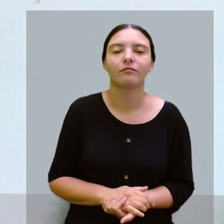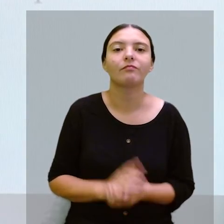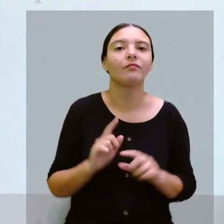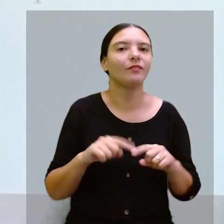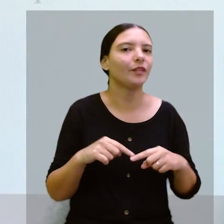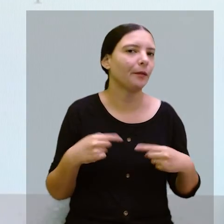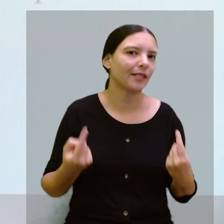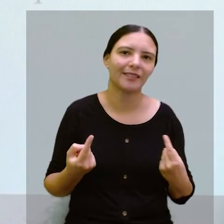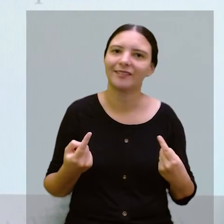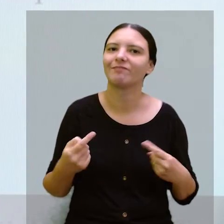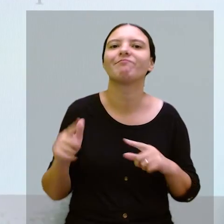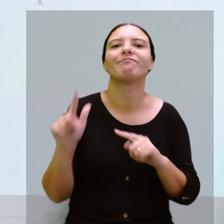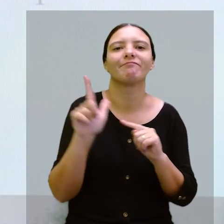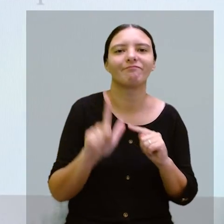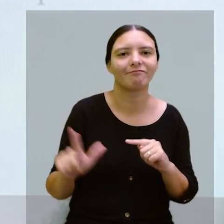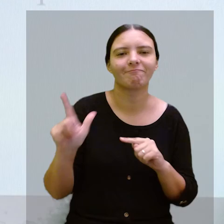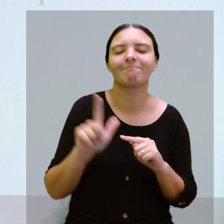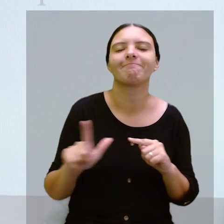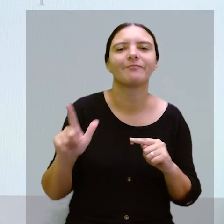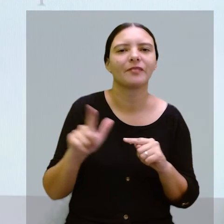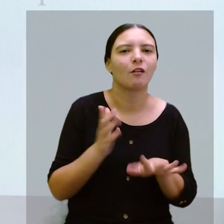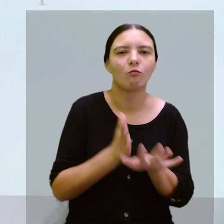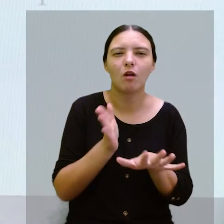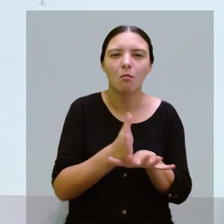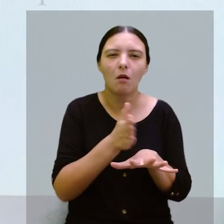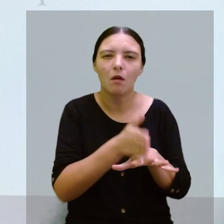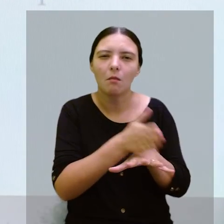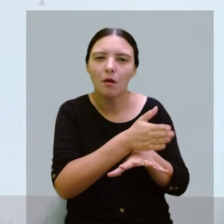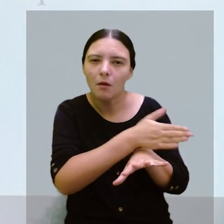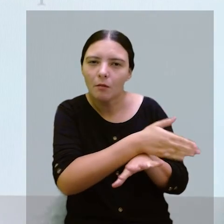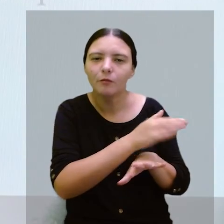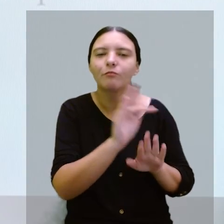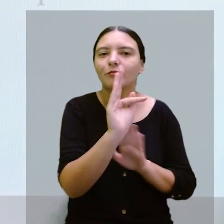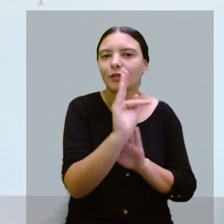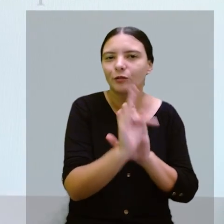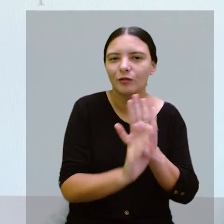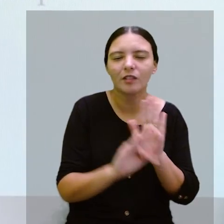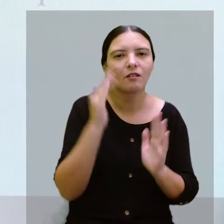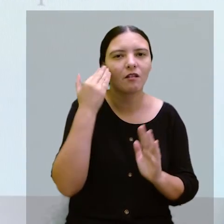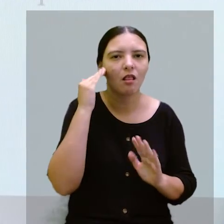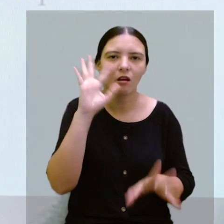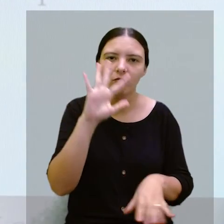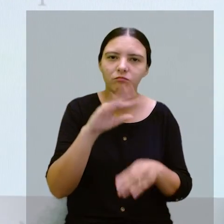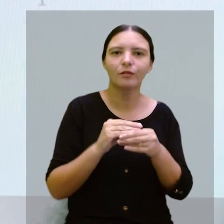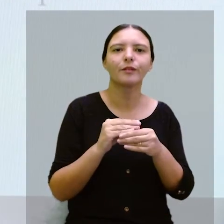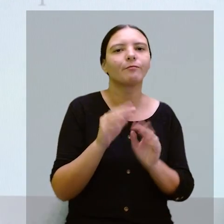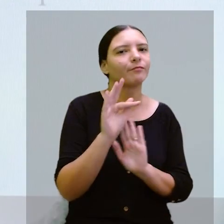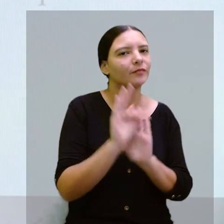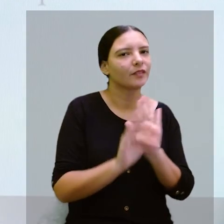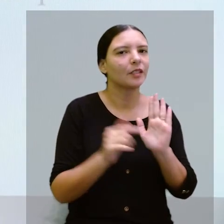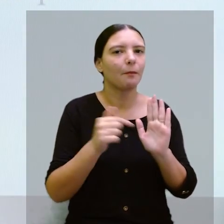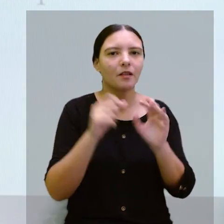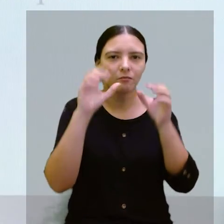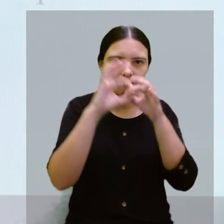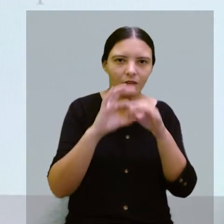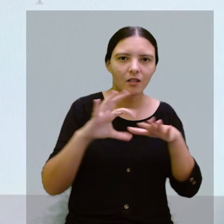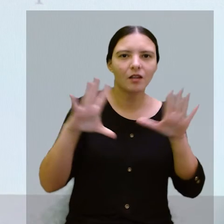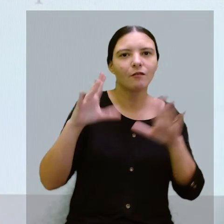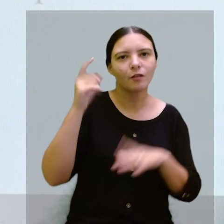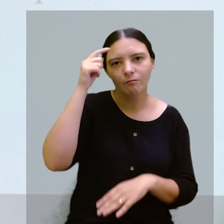Mas, enfim, a literatura tem uma dimensão de uma interpretação textual, de uma fidelidade com o texto, mas uma liberdade